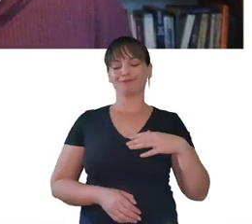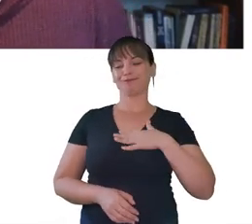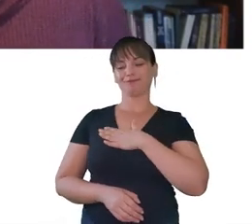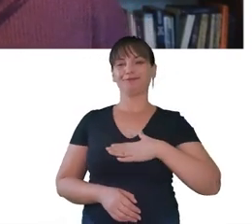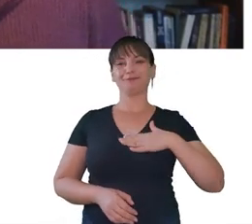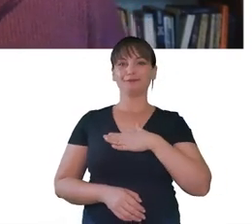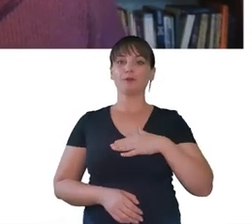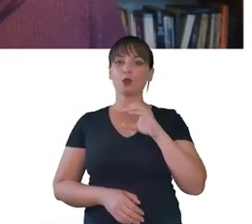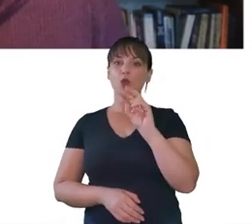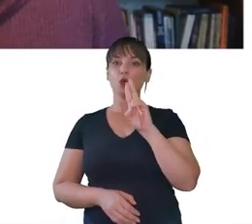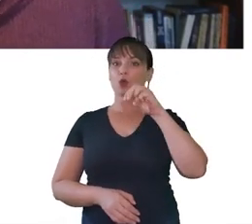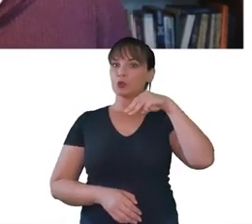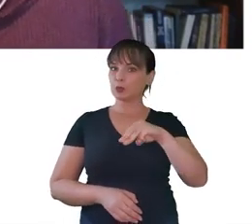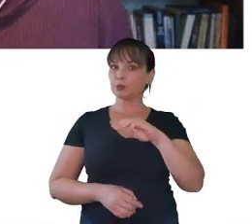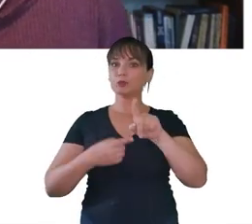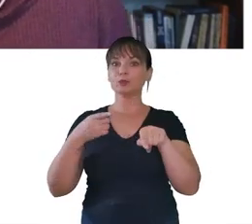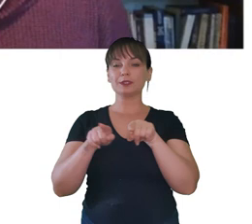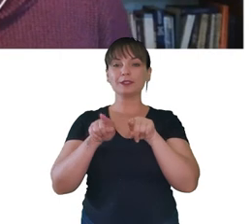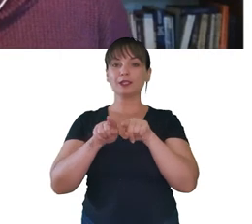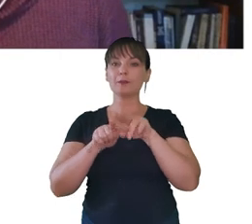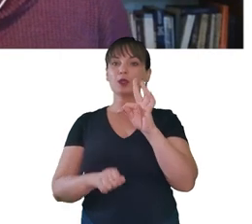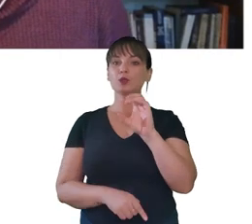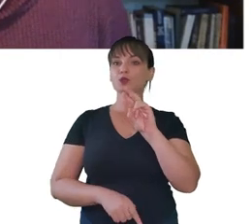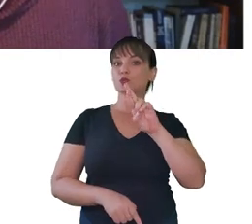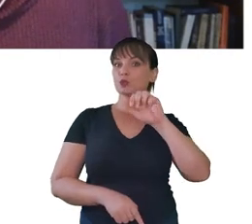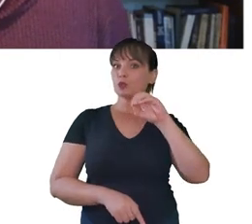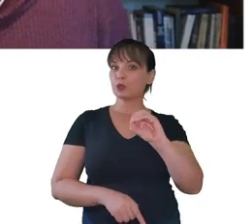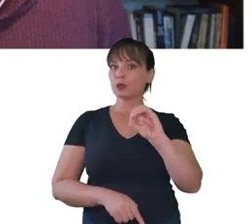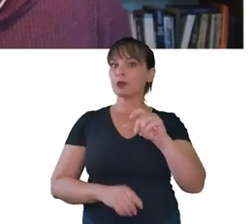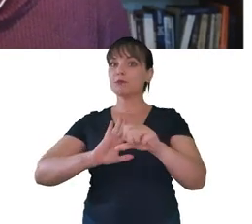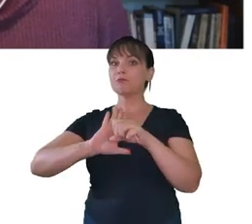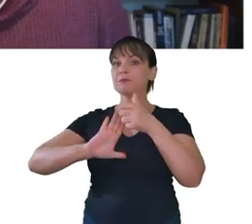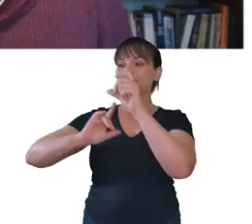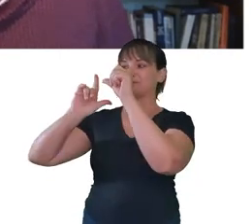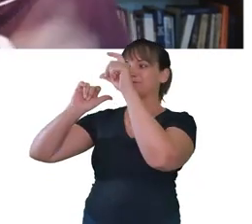de Órion e de Touro, que são as primeiras constelações que eu aprendi